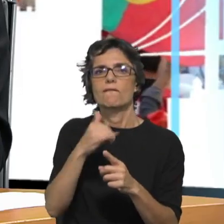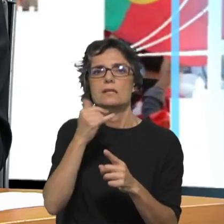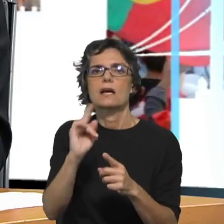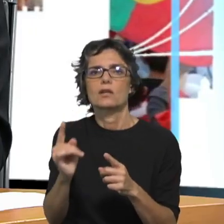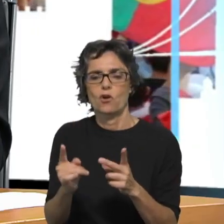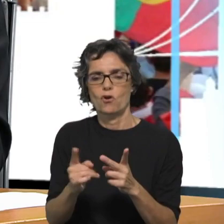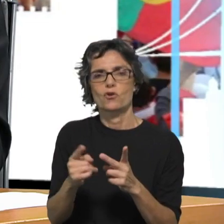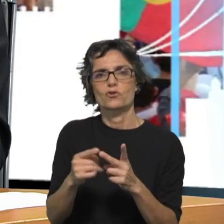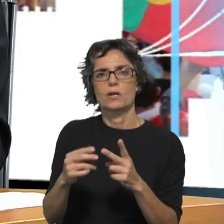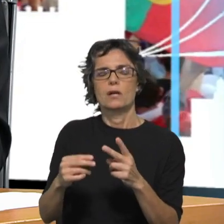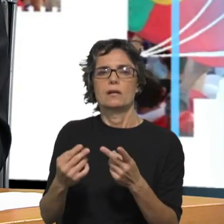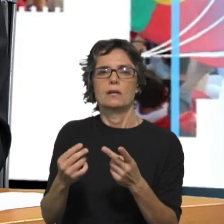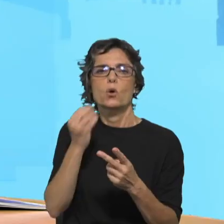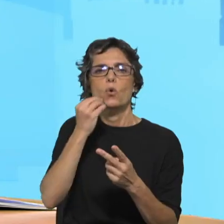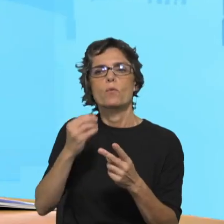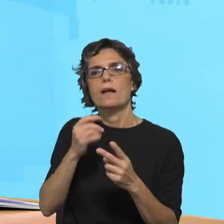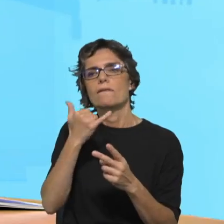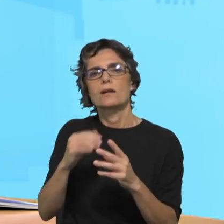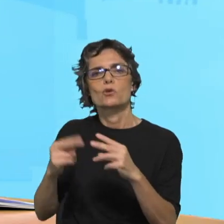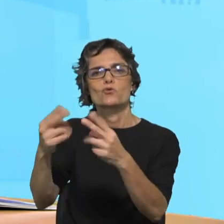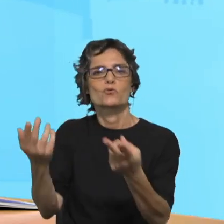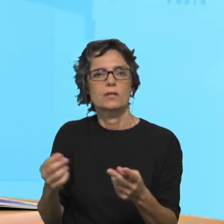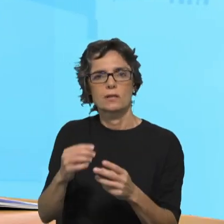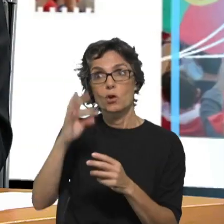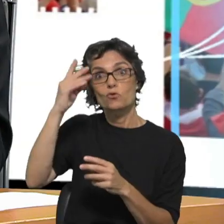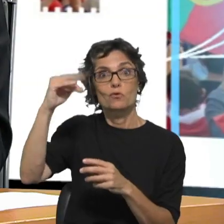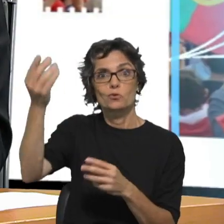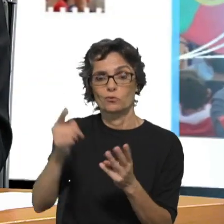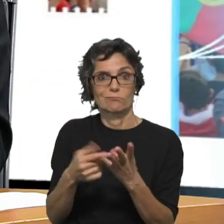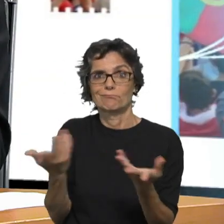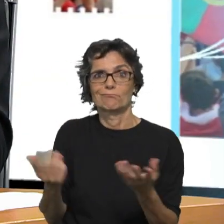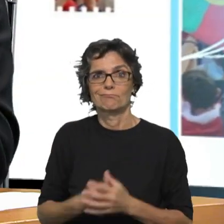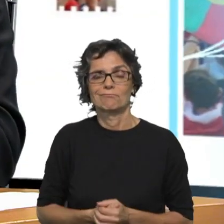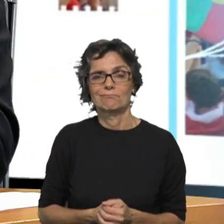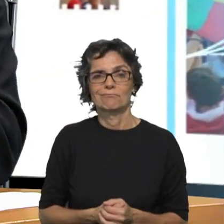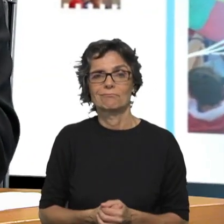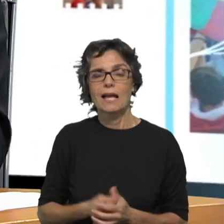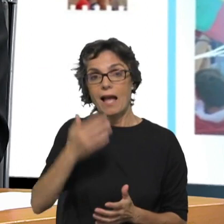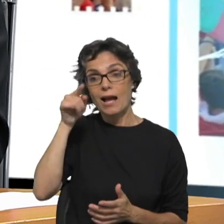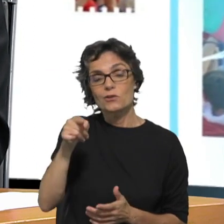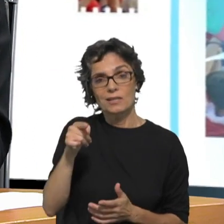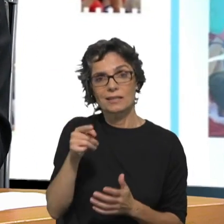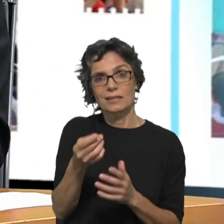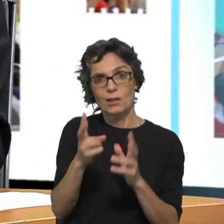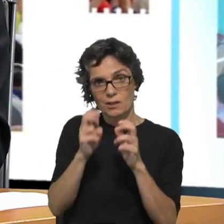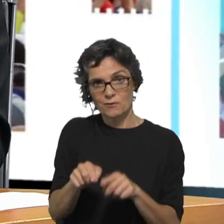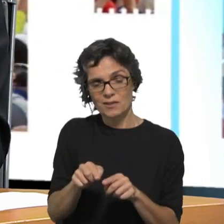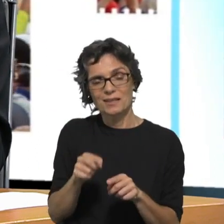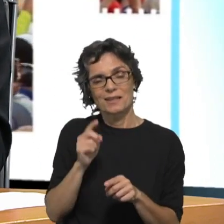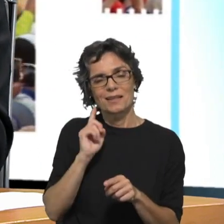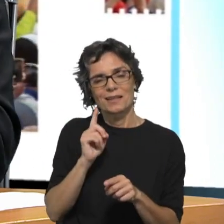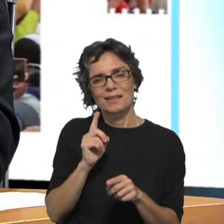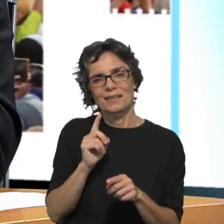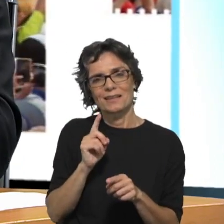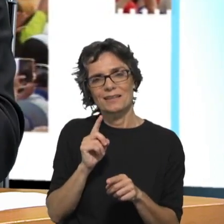dessa felicidade, os sonhos para o futuro? Olha, aí o dado que eu diria mais interessante, porque mais contrastante, e verdadeiramente,